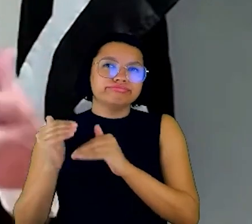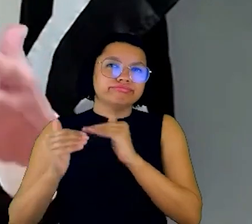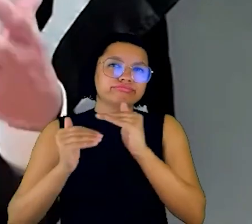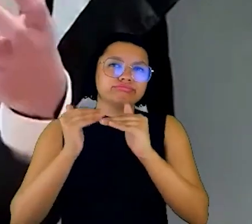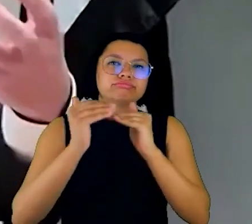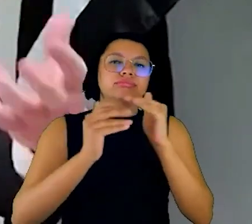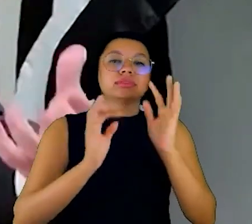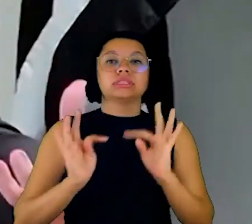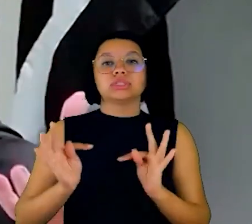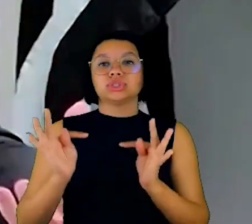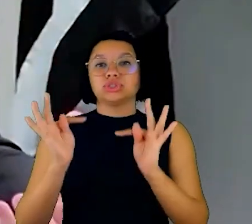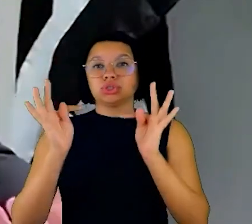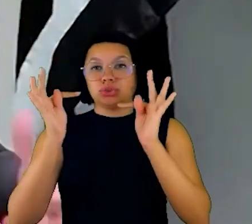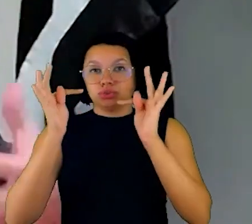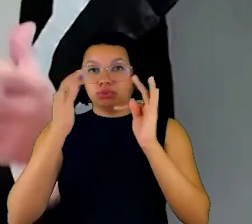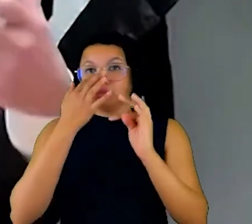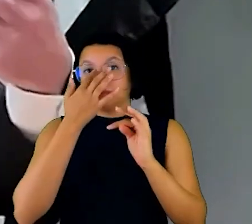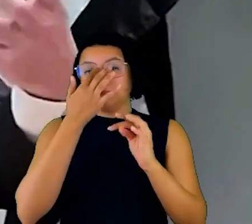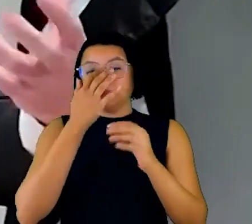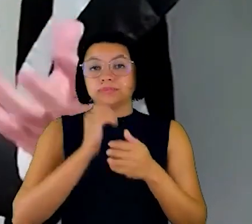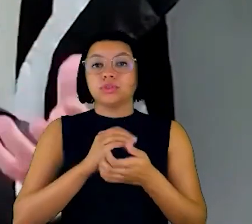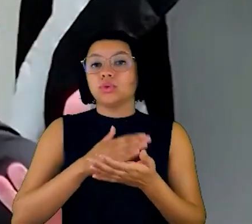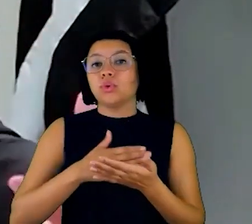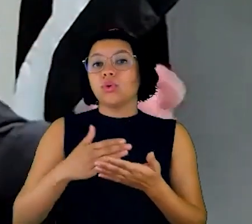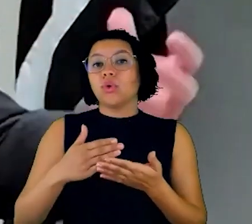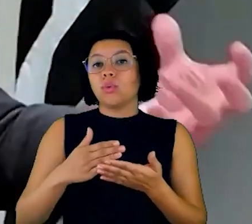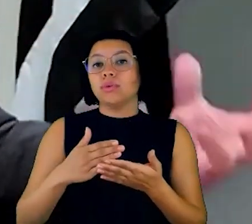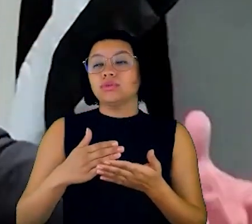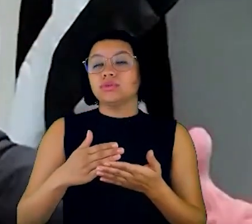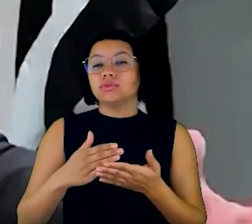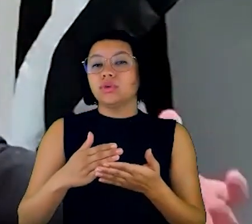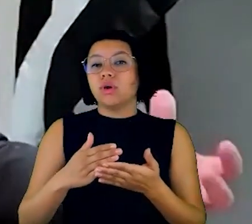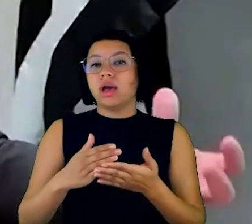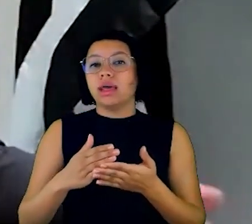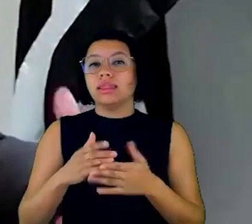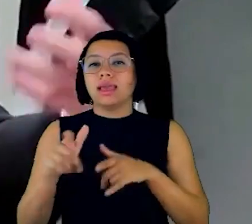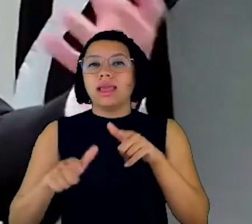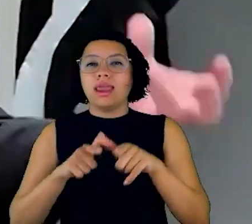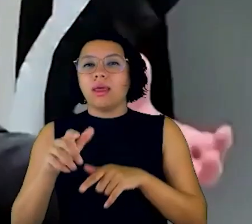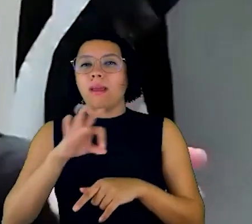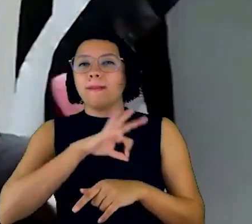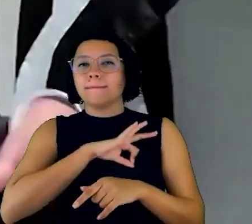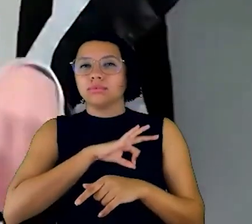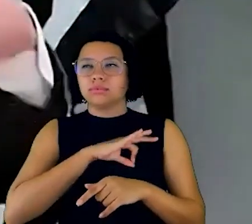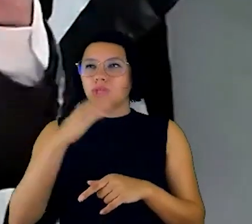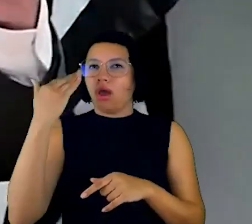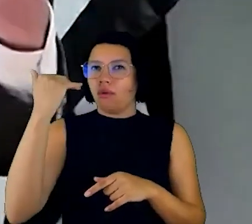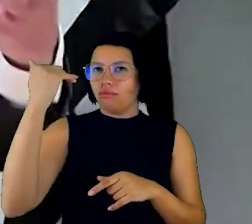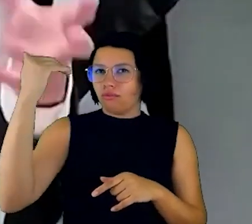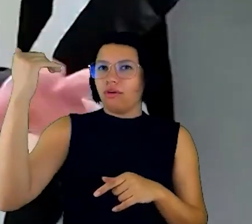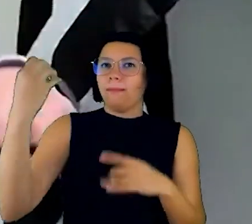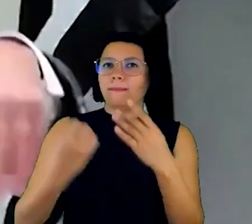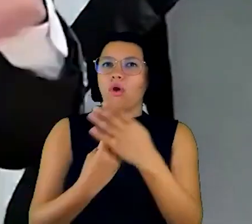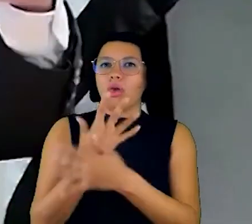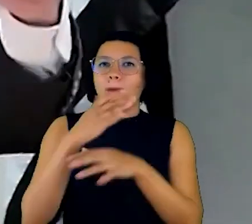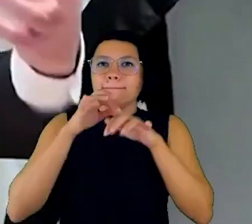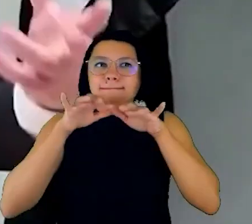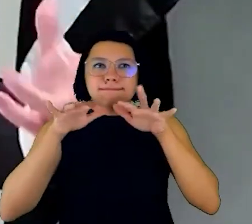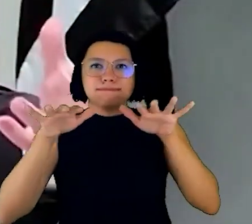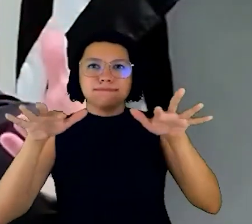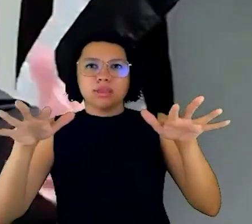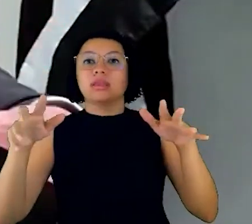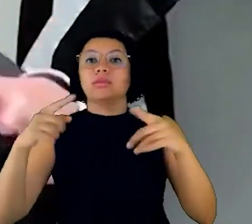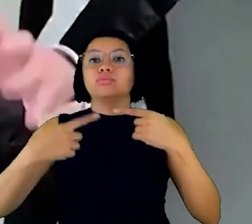evolução tecnológica que se iniciou naquela operação policial bastante famosa, que gerou toda uma